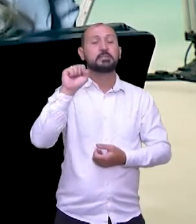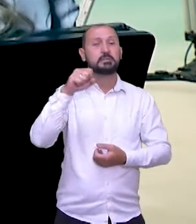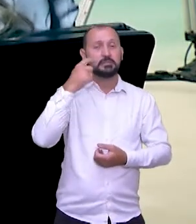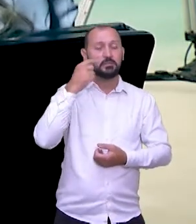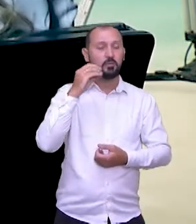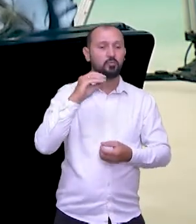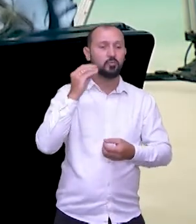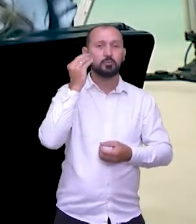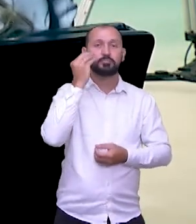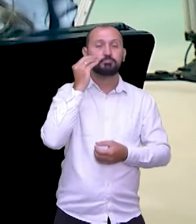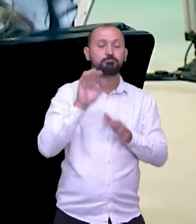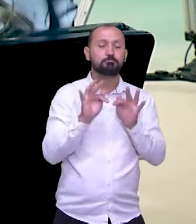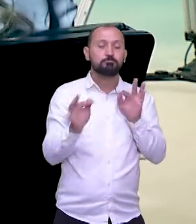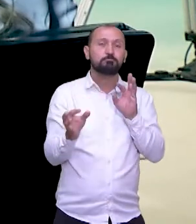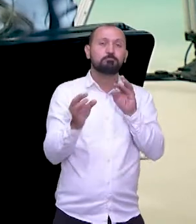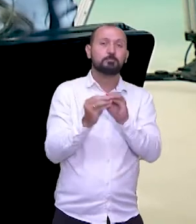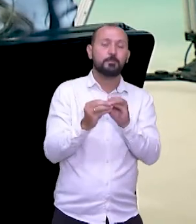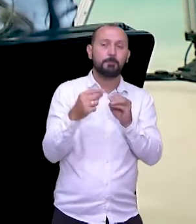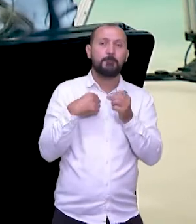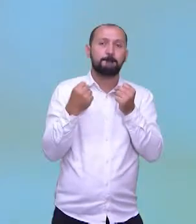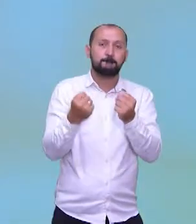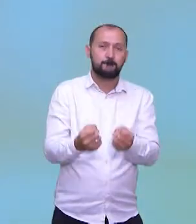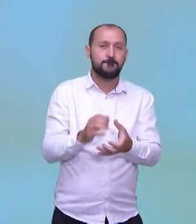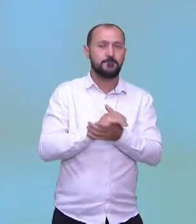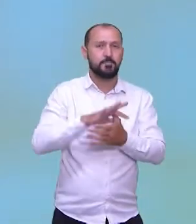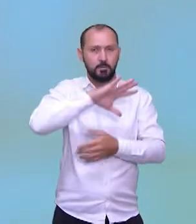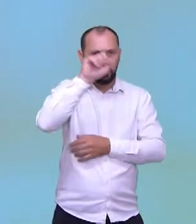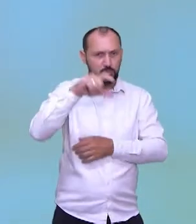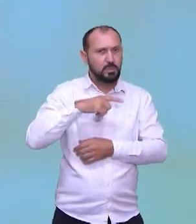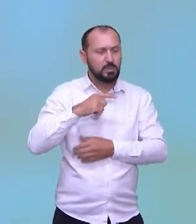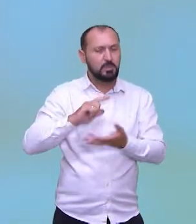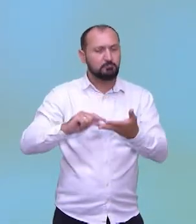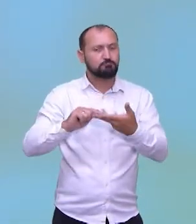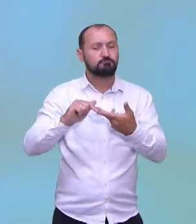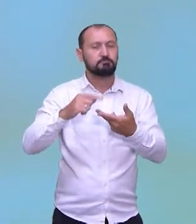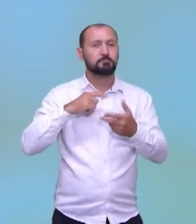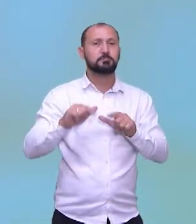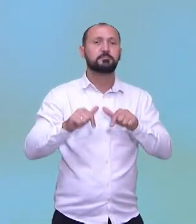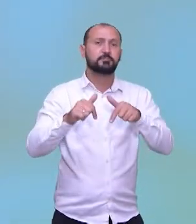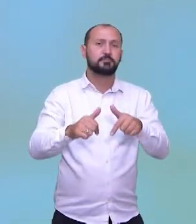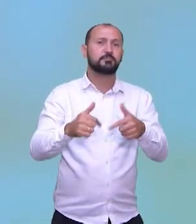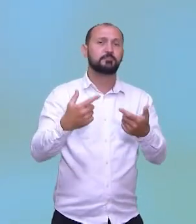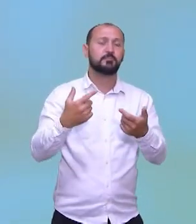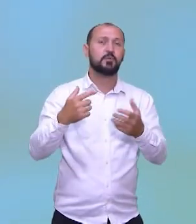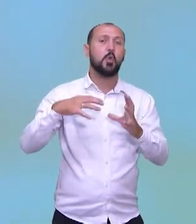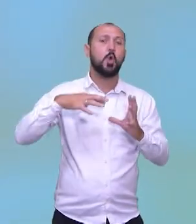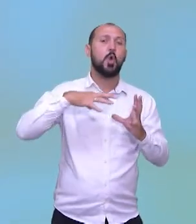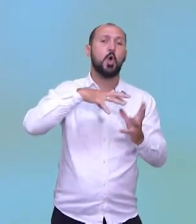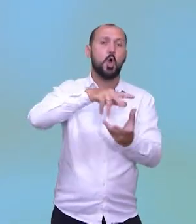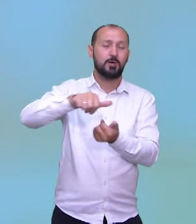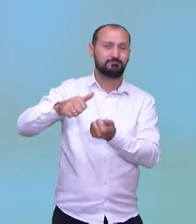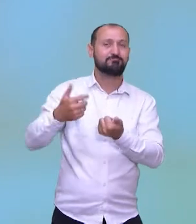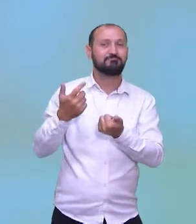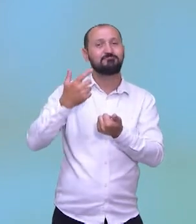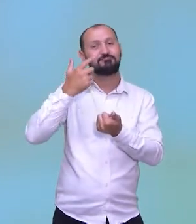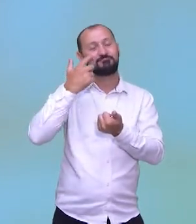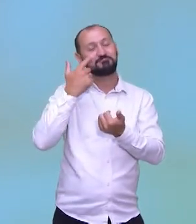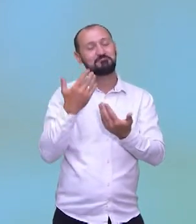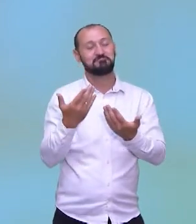buscar simplificação aliada à redução de carga tributária. Mato Grosso do Sul tem tudo para ser protagonista mundial,